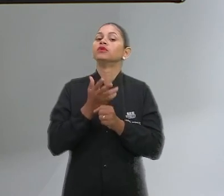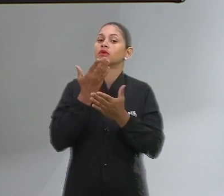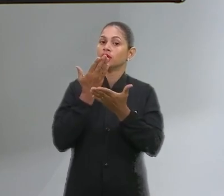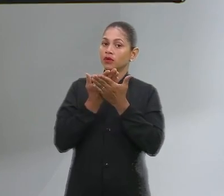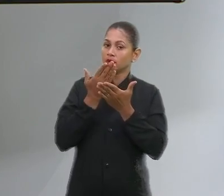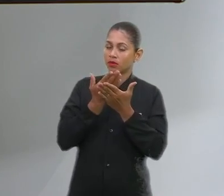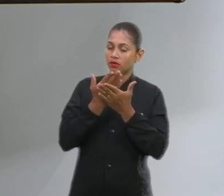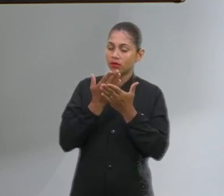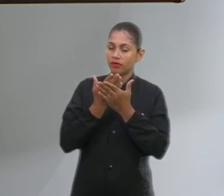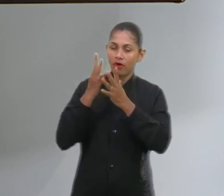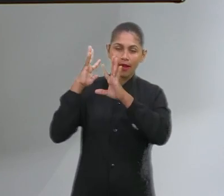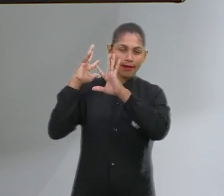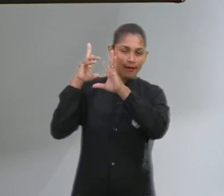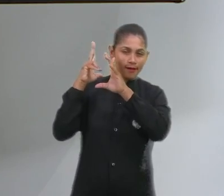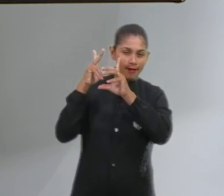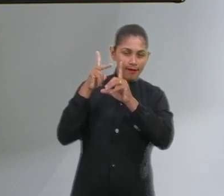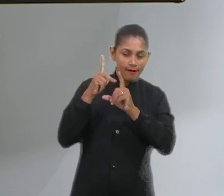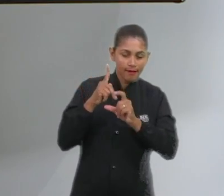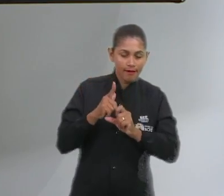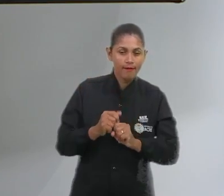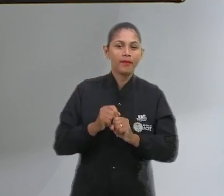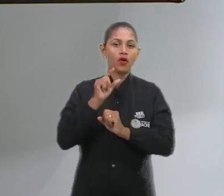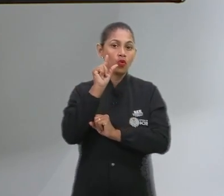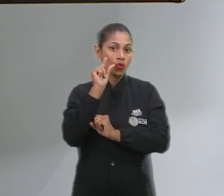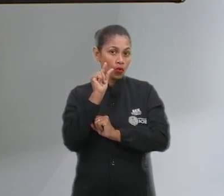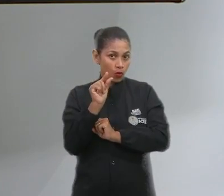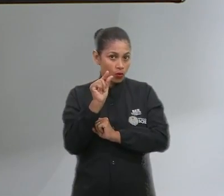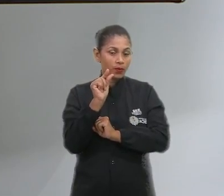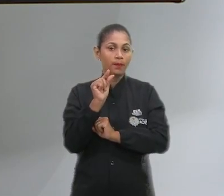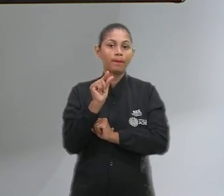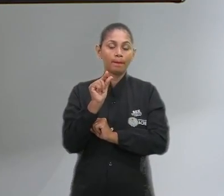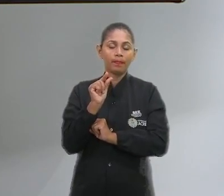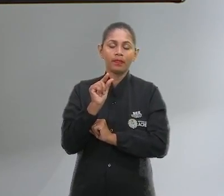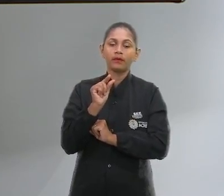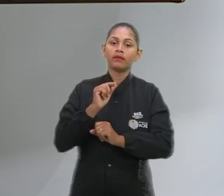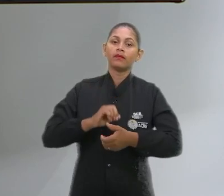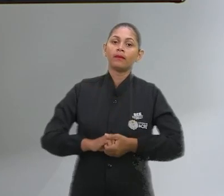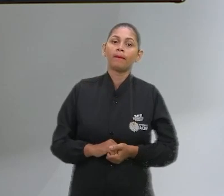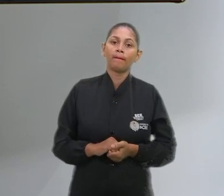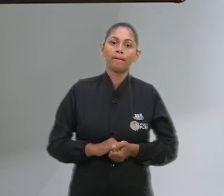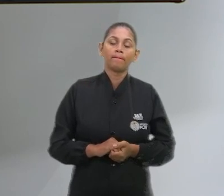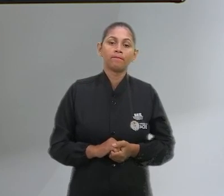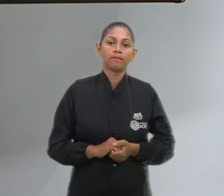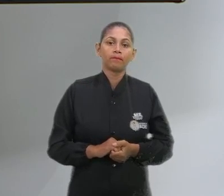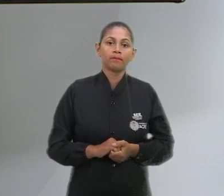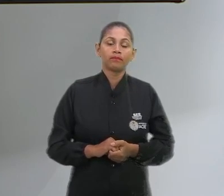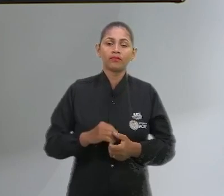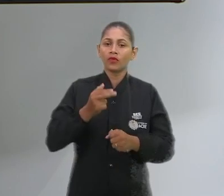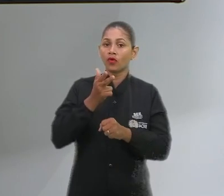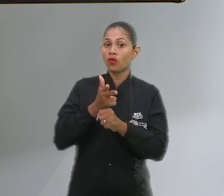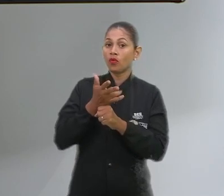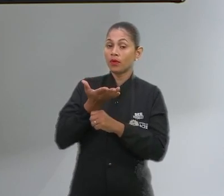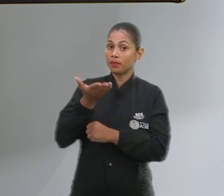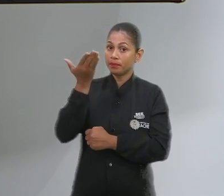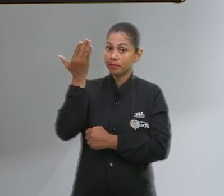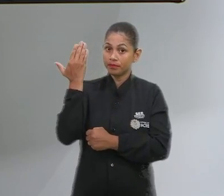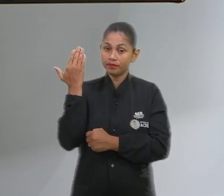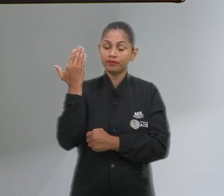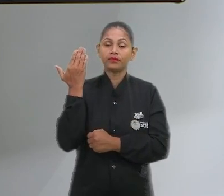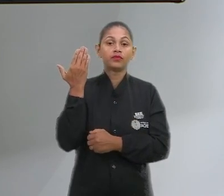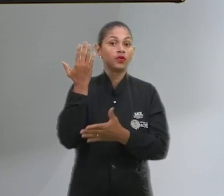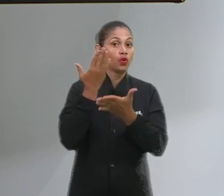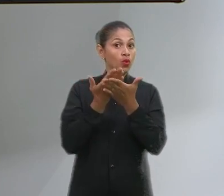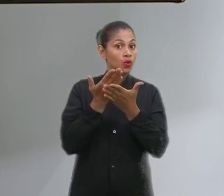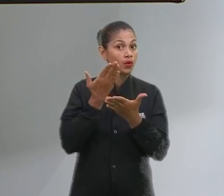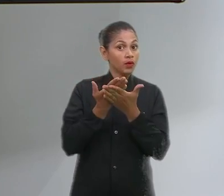muito breve a respeito do que já foi considerado anteriormente. No vídeo anterior, nós